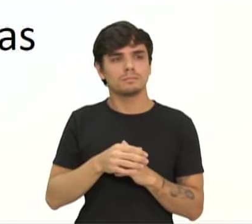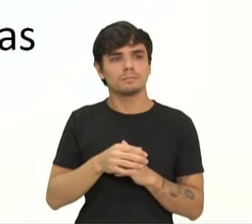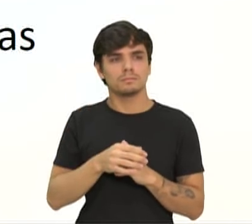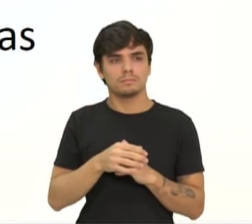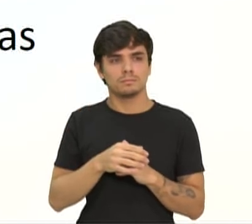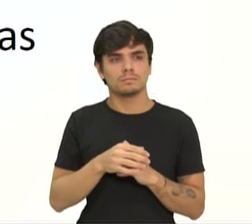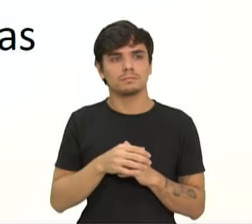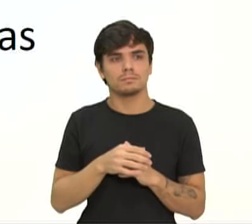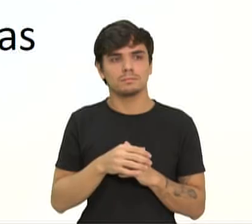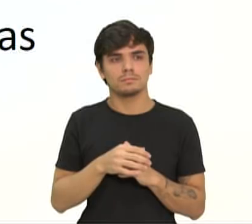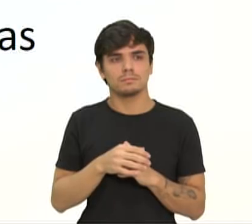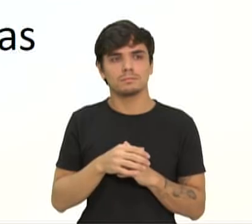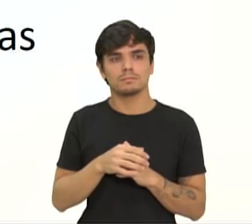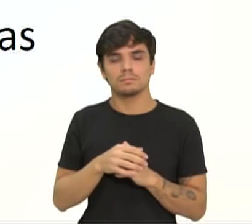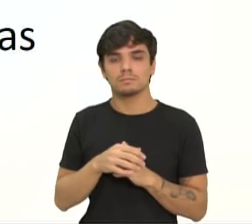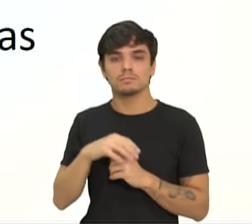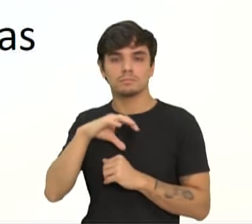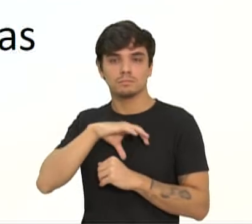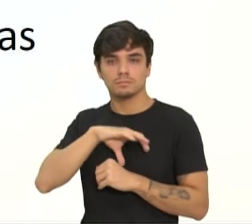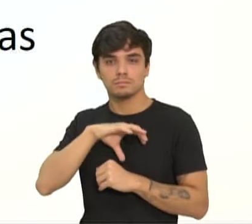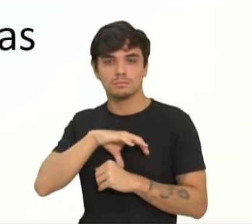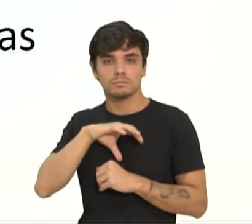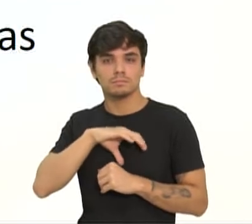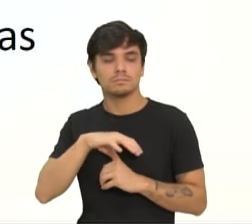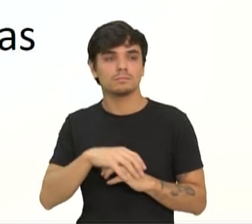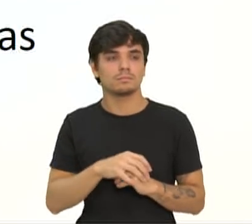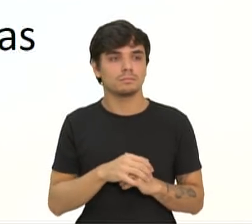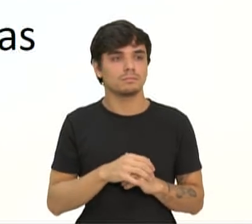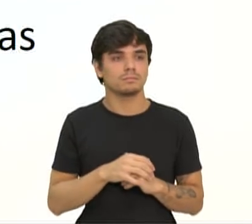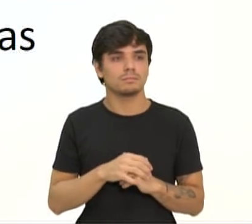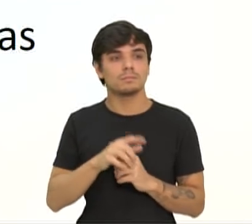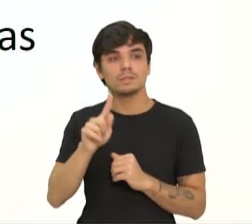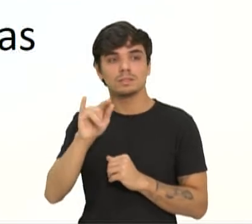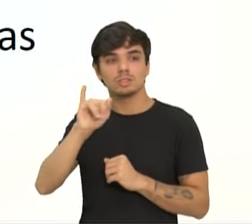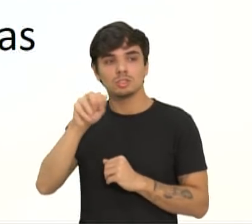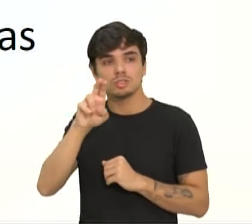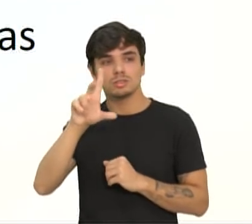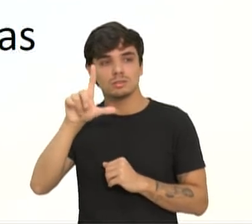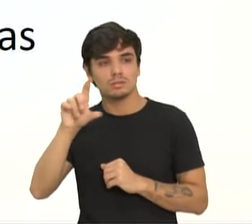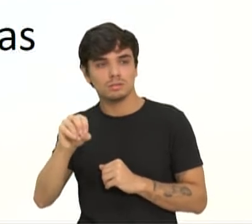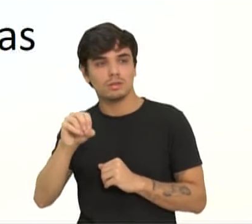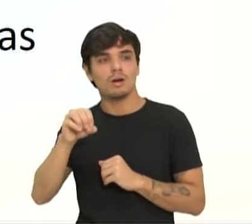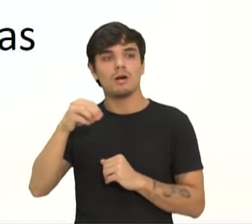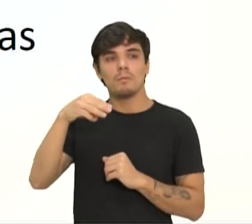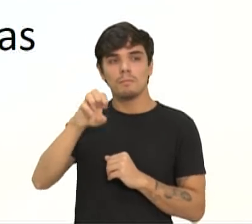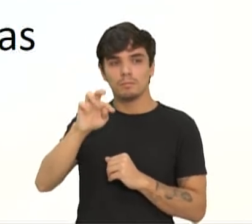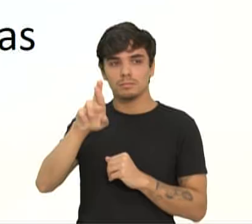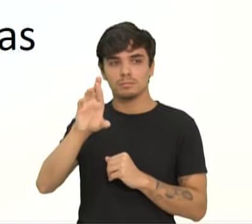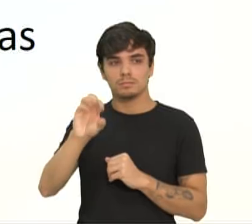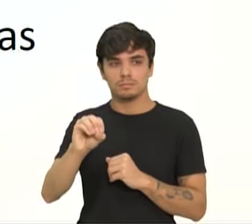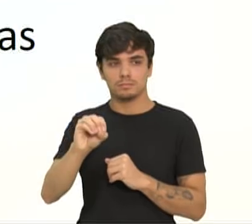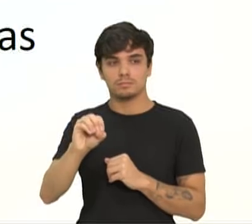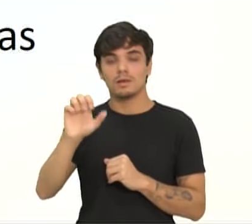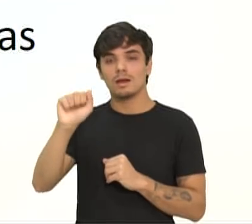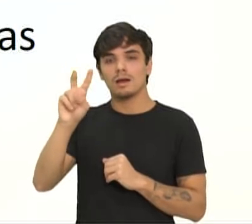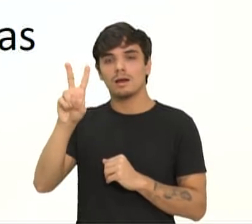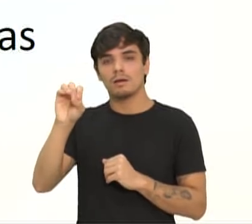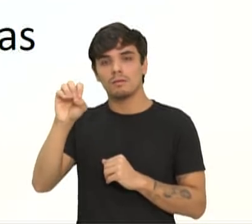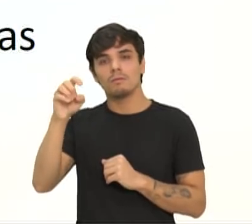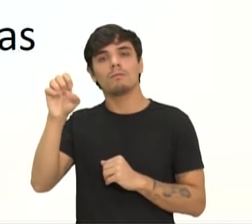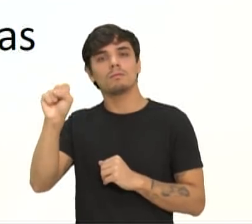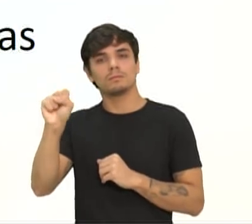através, você, português, giló, metrô,